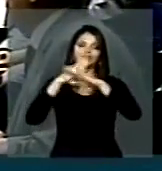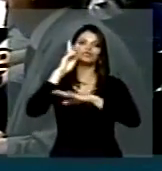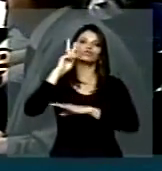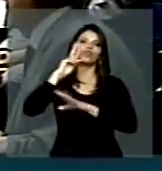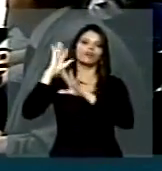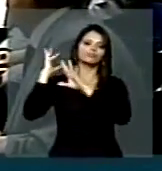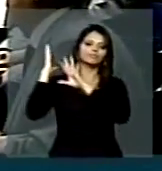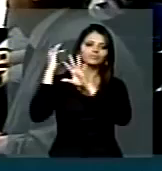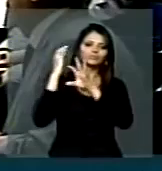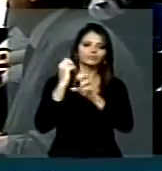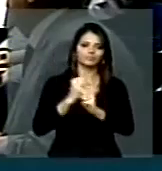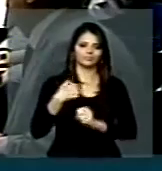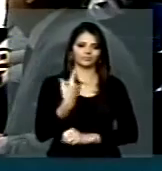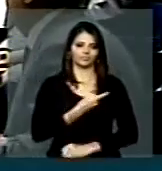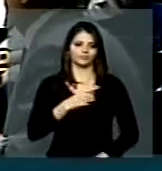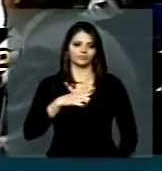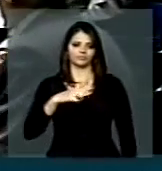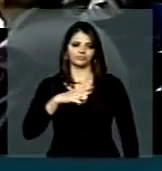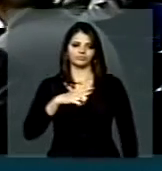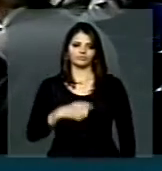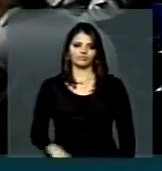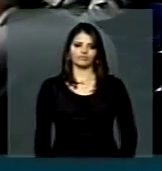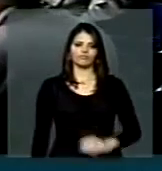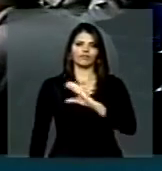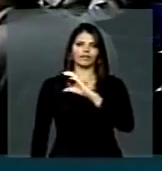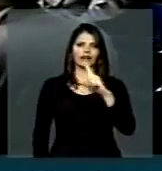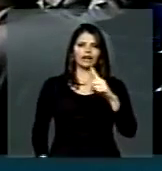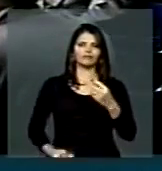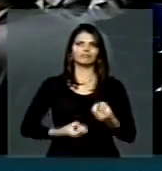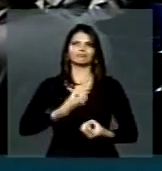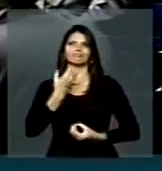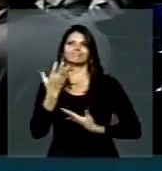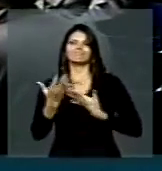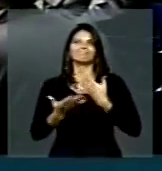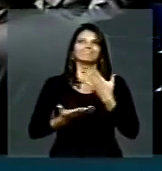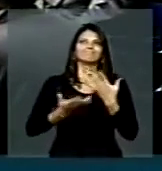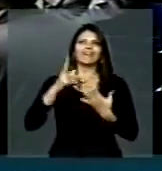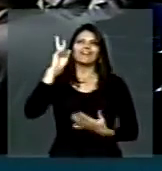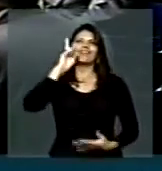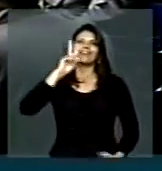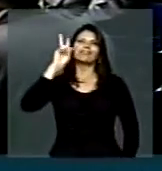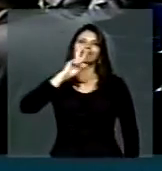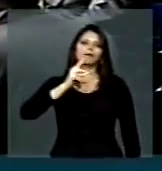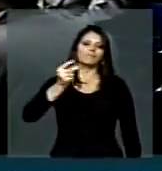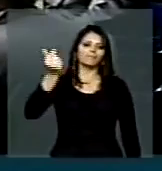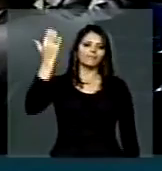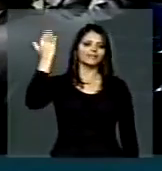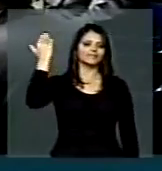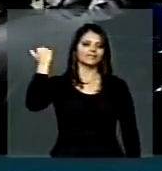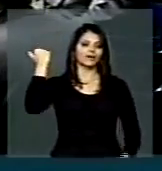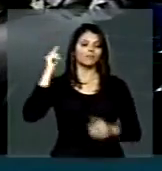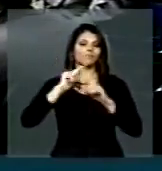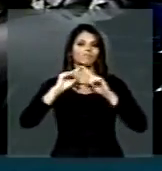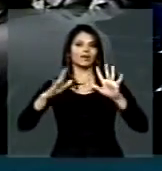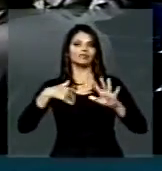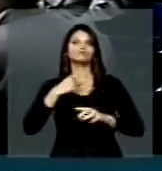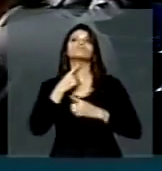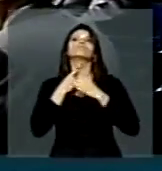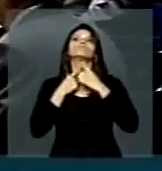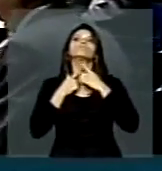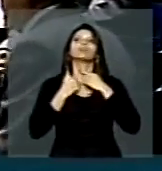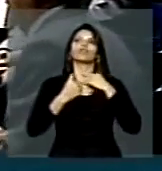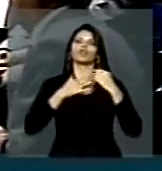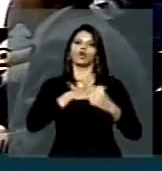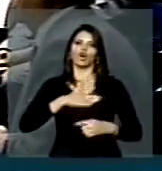temos. Claro que sempre me entusiasma falar do passado, mas eu sou mais propenso a falar do futuro.